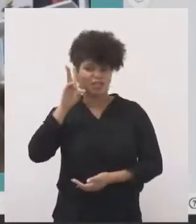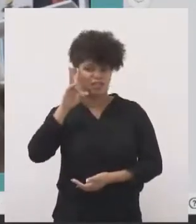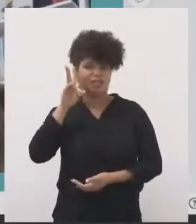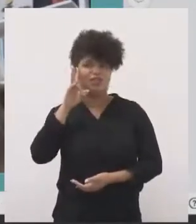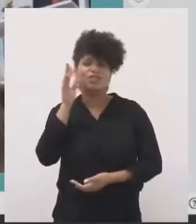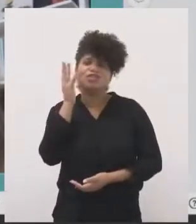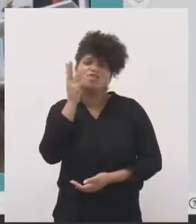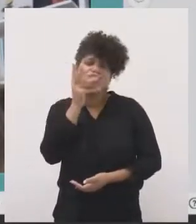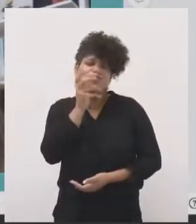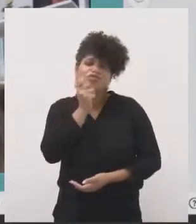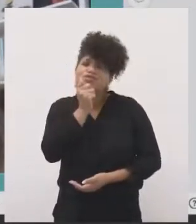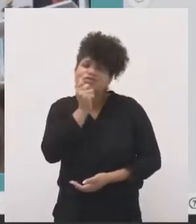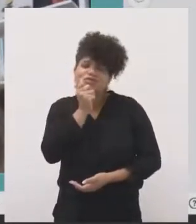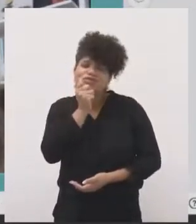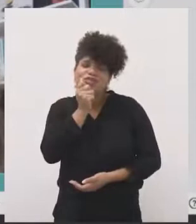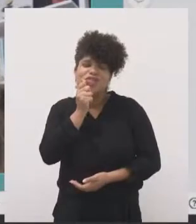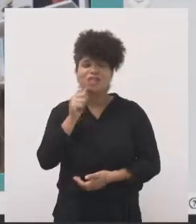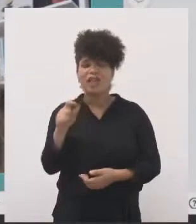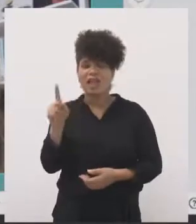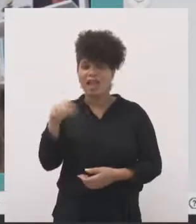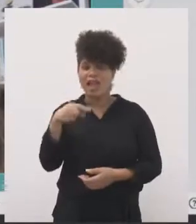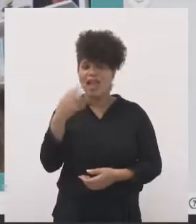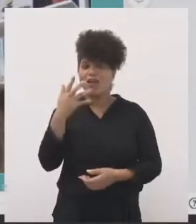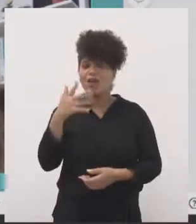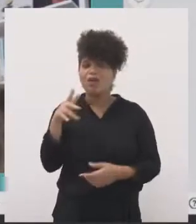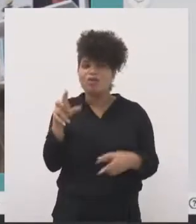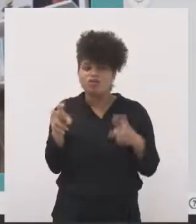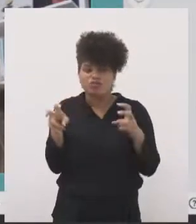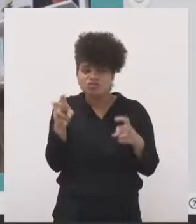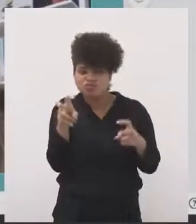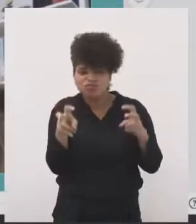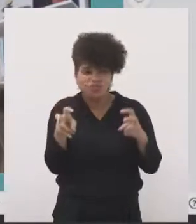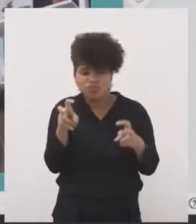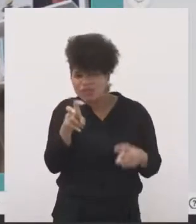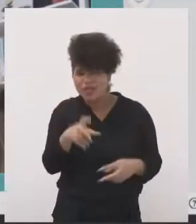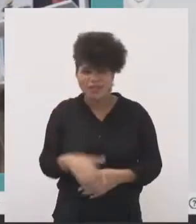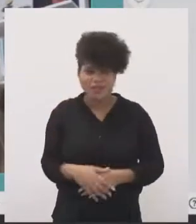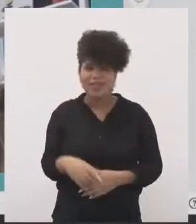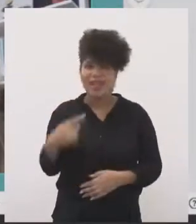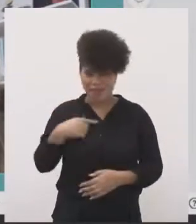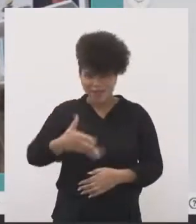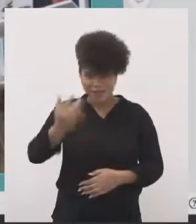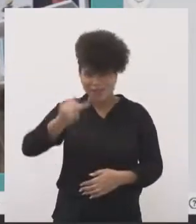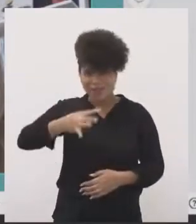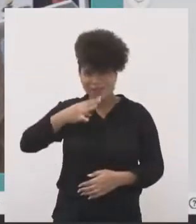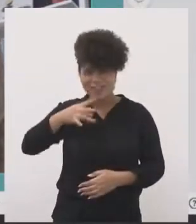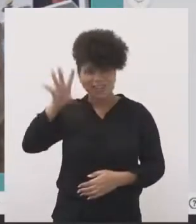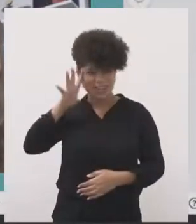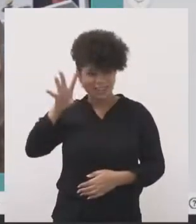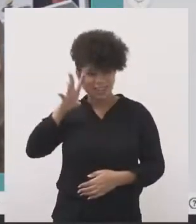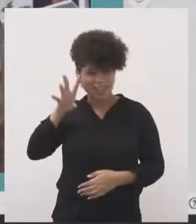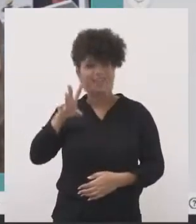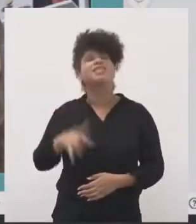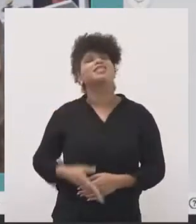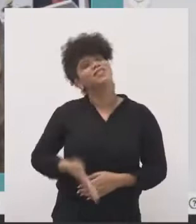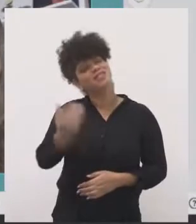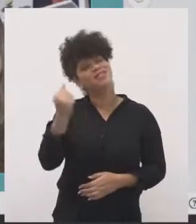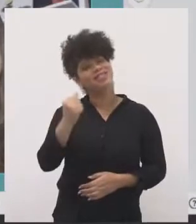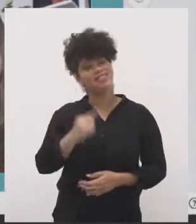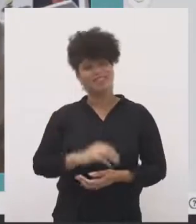muito bonitinha de um dinossauro muito sapeca, do Dino Filipino. Vamos conhecer essa historinha? Vem